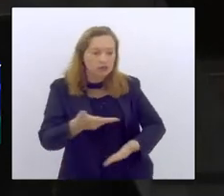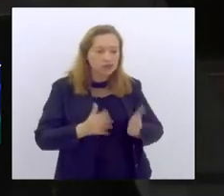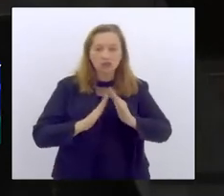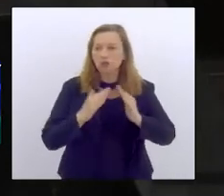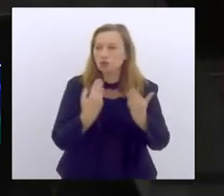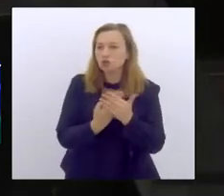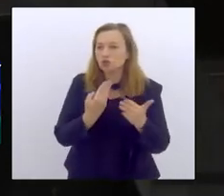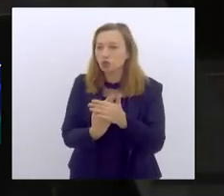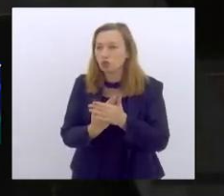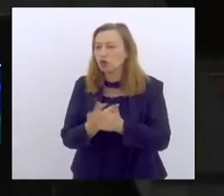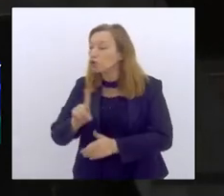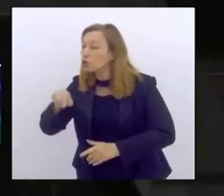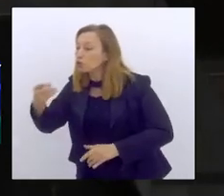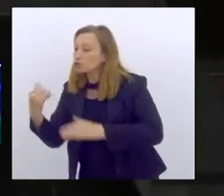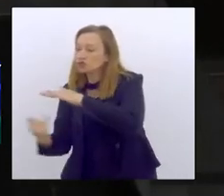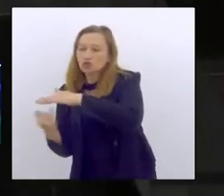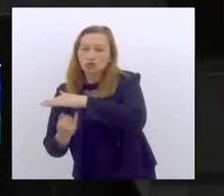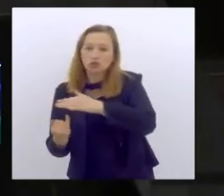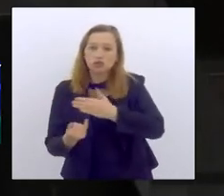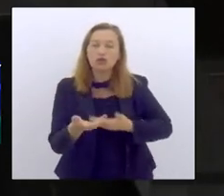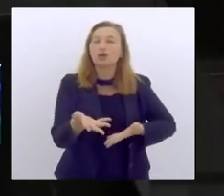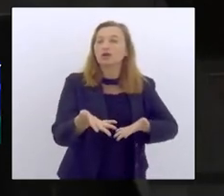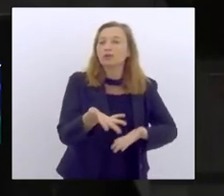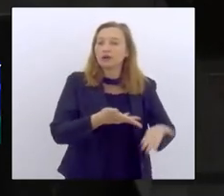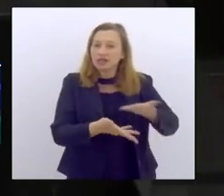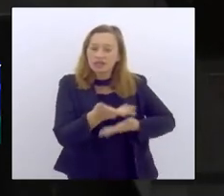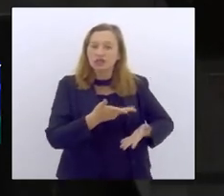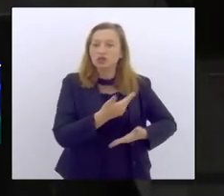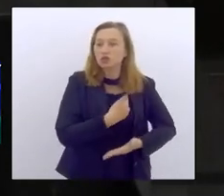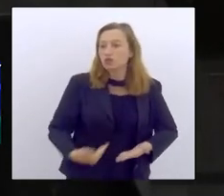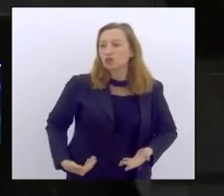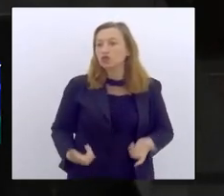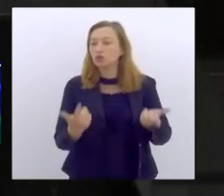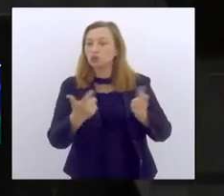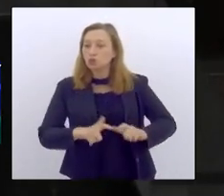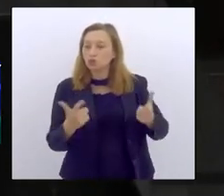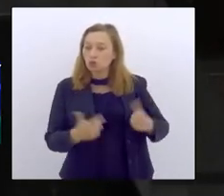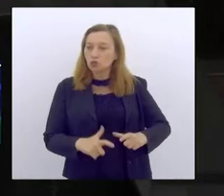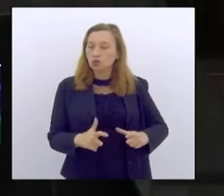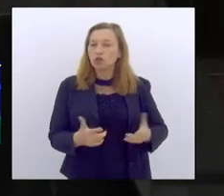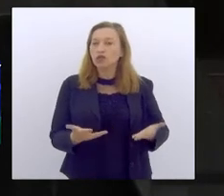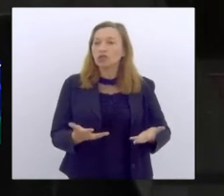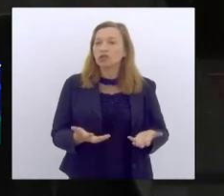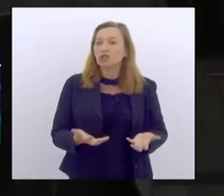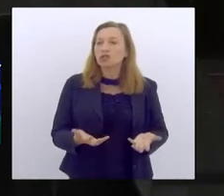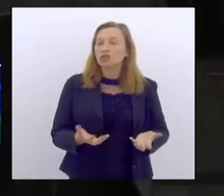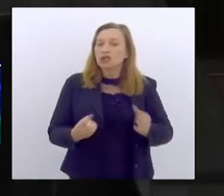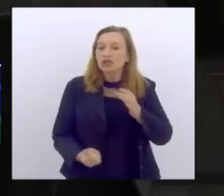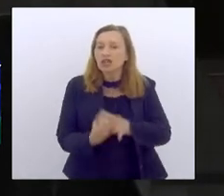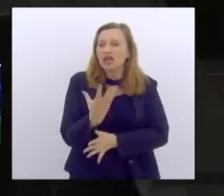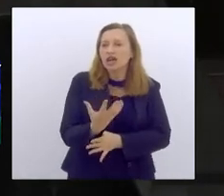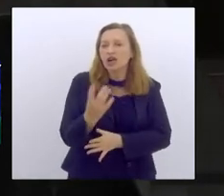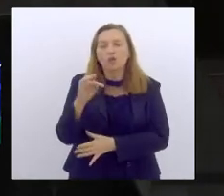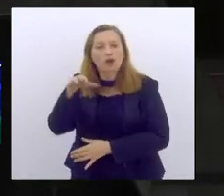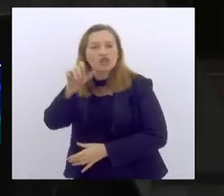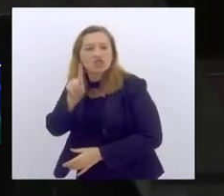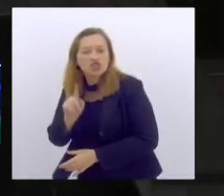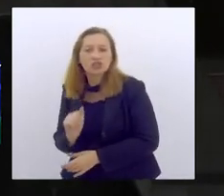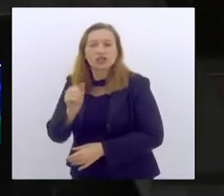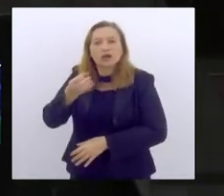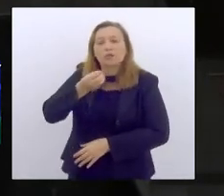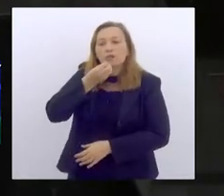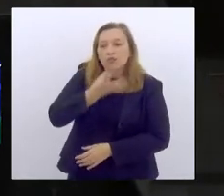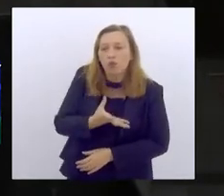escolas parcerias com outras instituições parceiras inclusive com governos locais com o intuito de criar uma agenda positiva